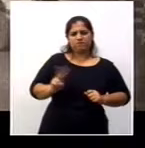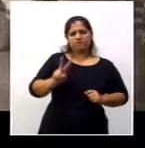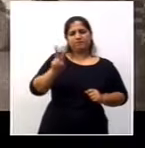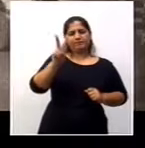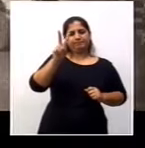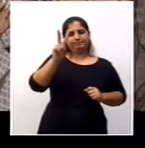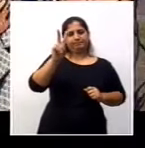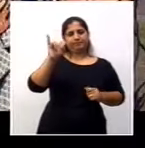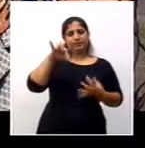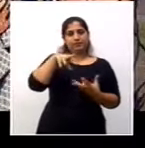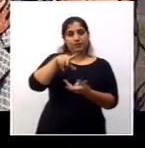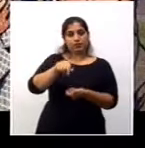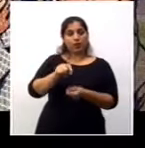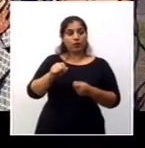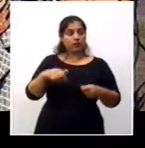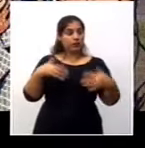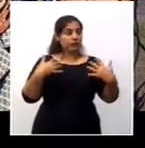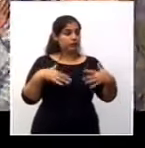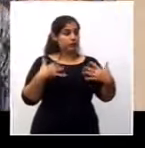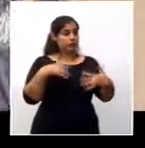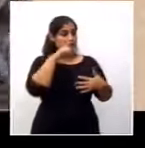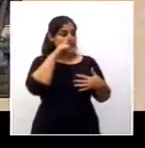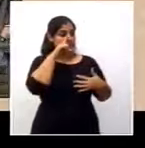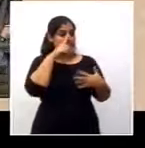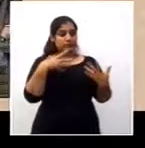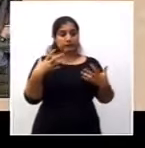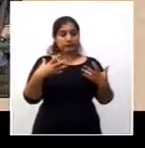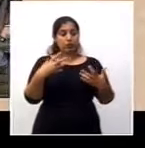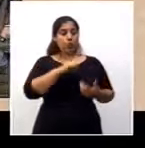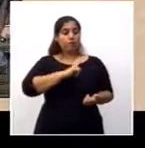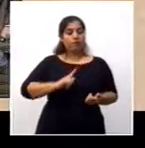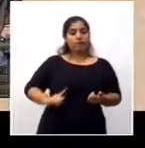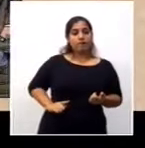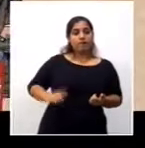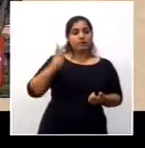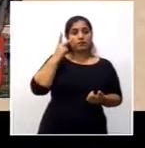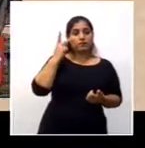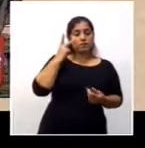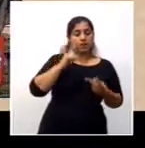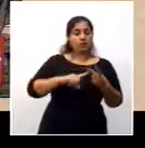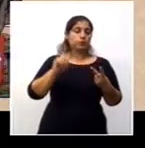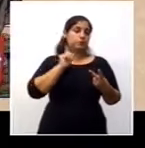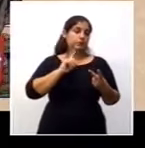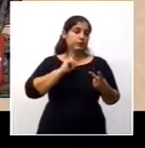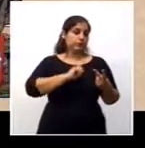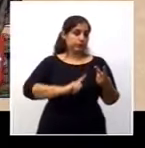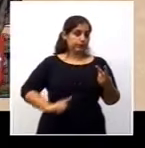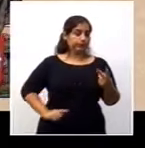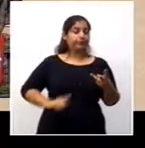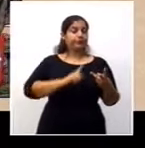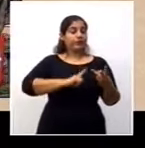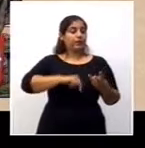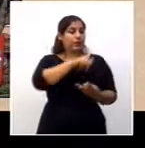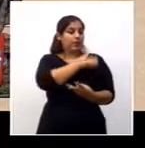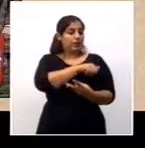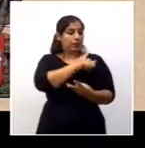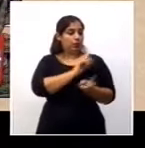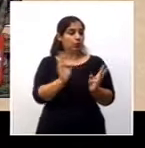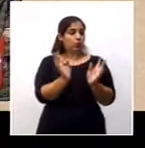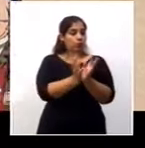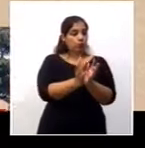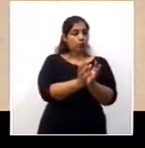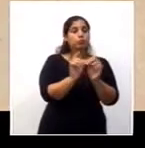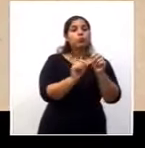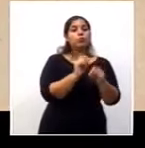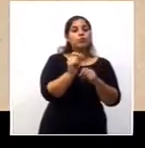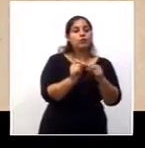internacional. Apavorados com a crise, os governadores de São Paulo, Minas Gerais e Rio de Janeiro se reúnem no